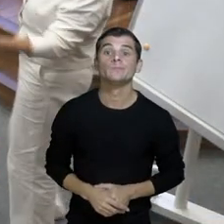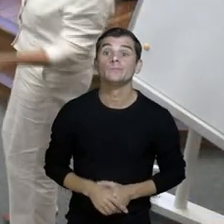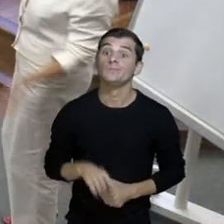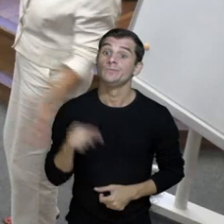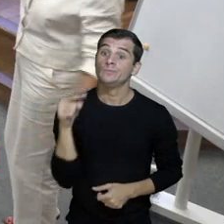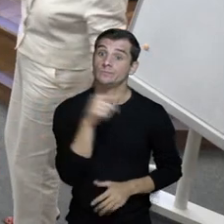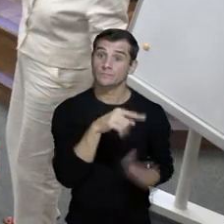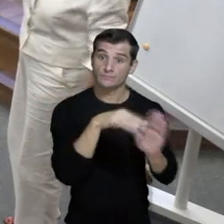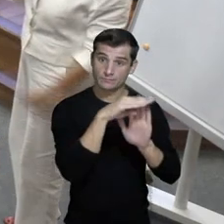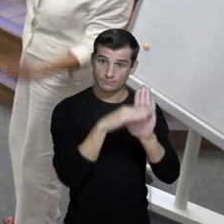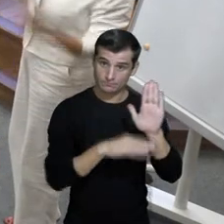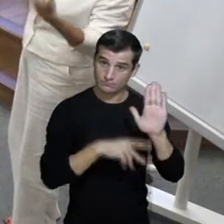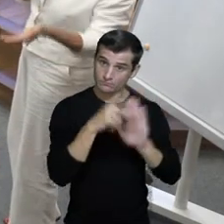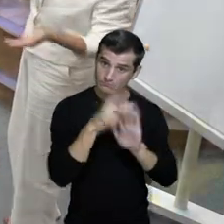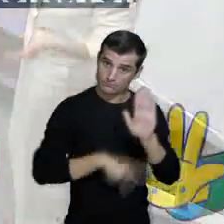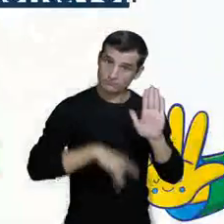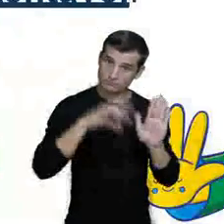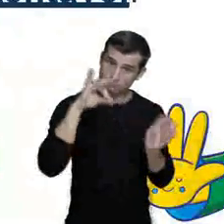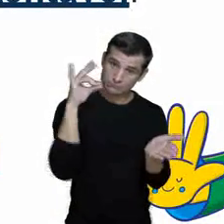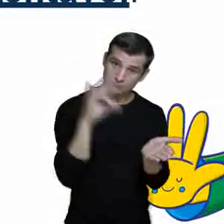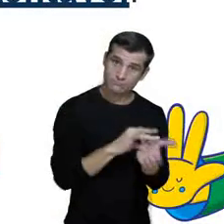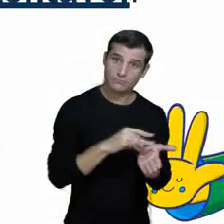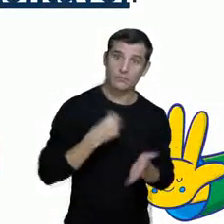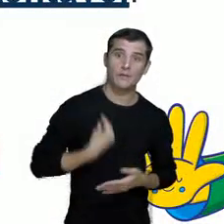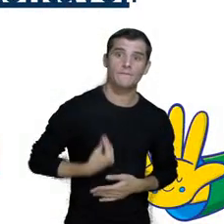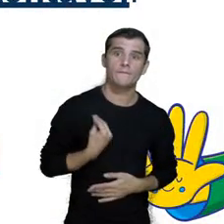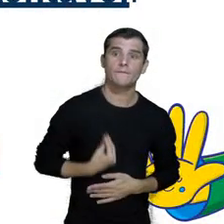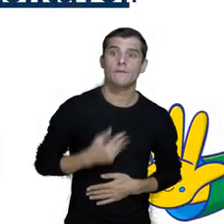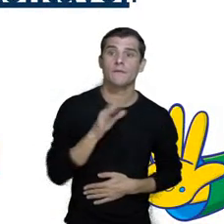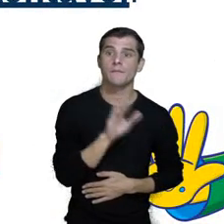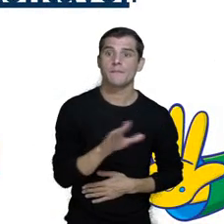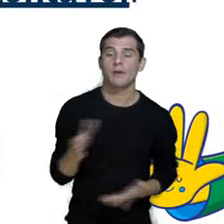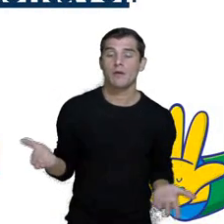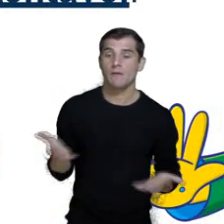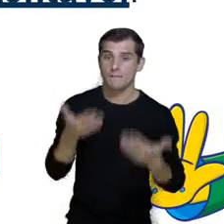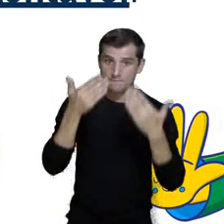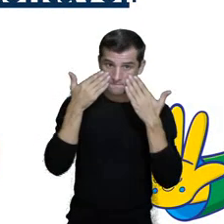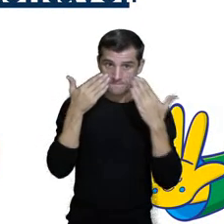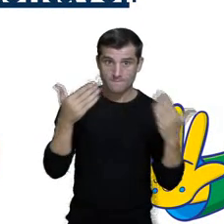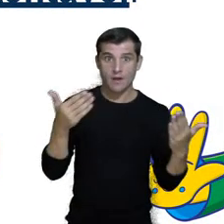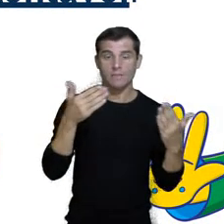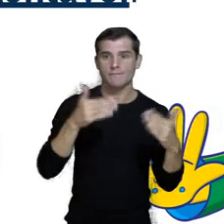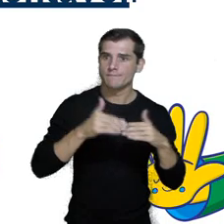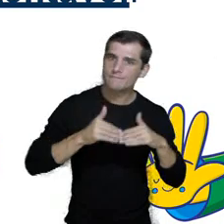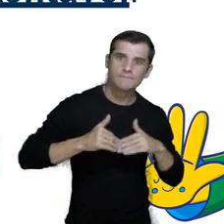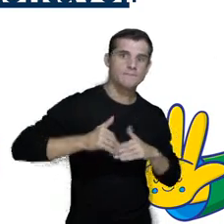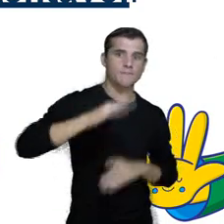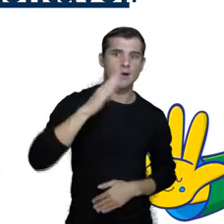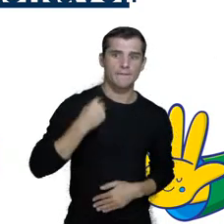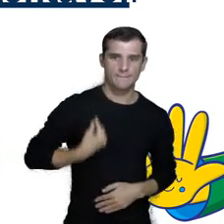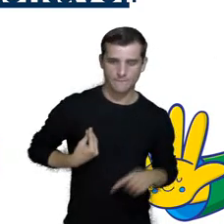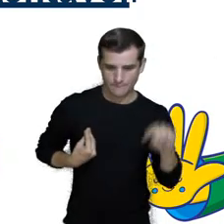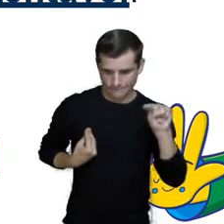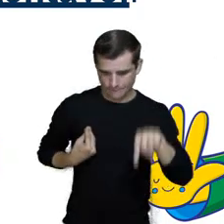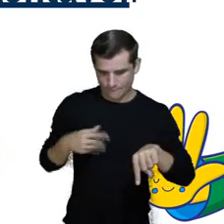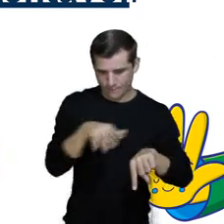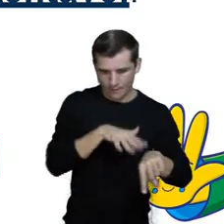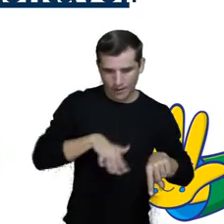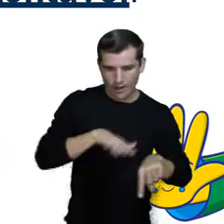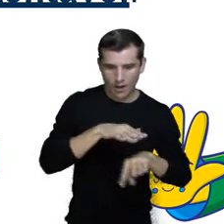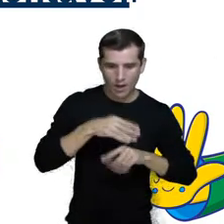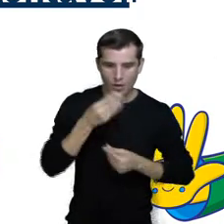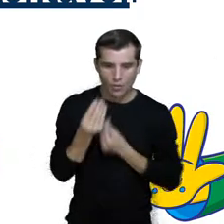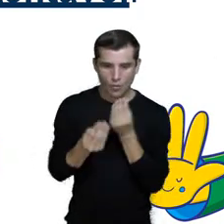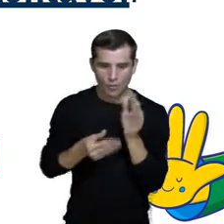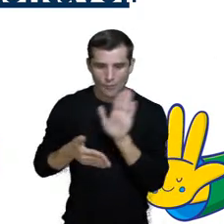ele já está sendo mas que ele então ten a maior visibilidade né no no quesito da questão de ser uma proposta